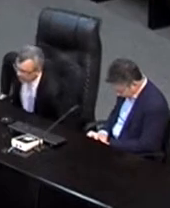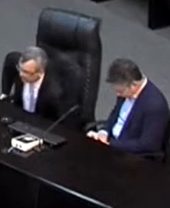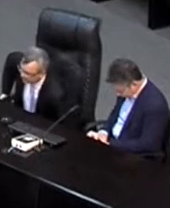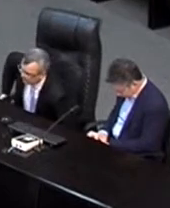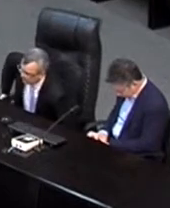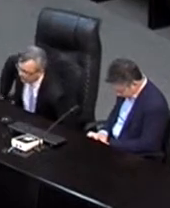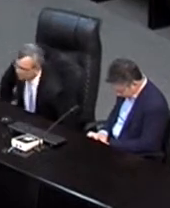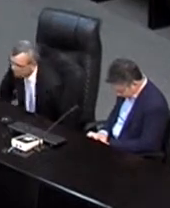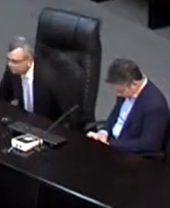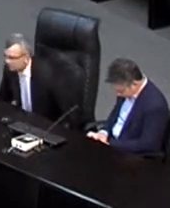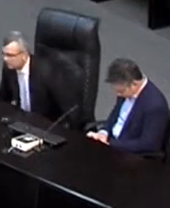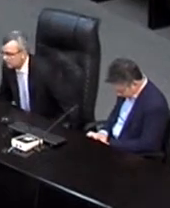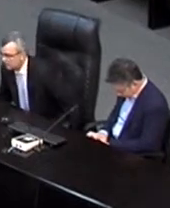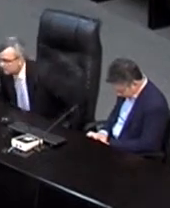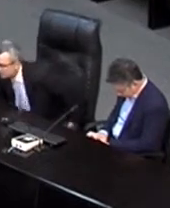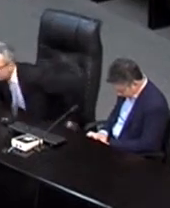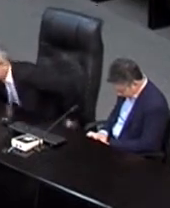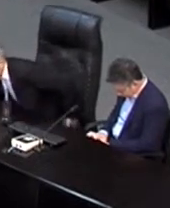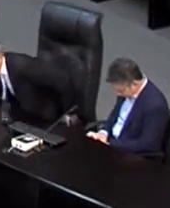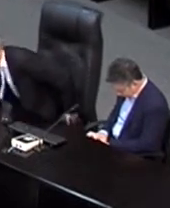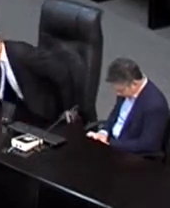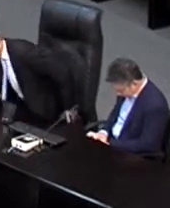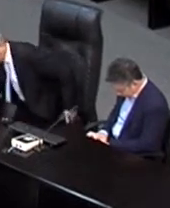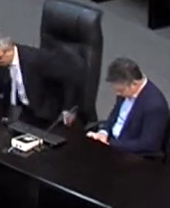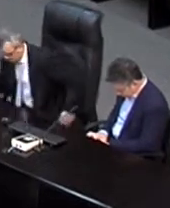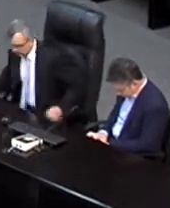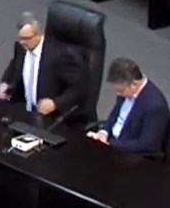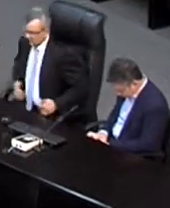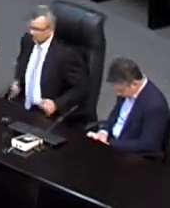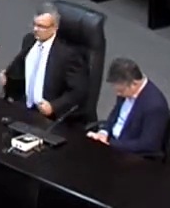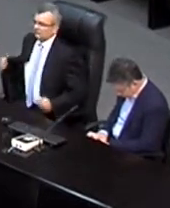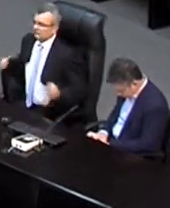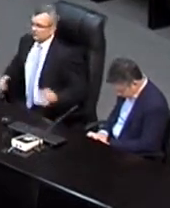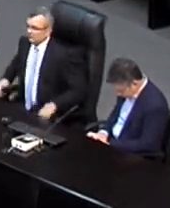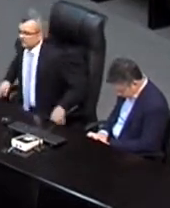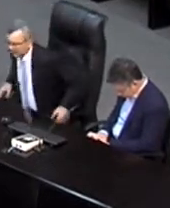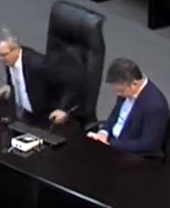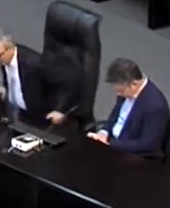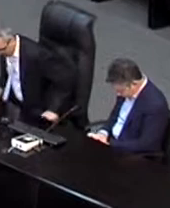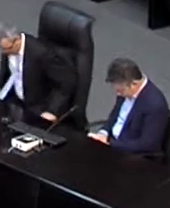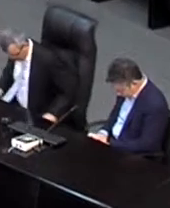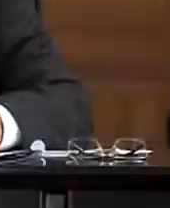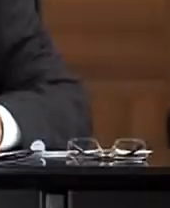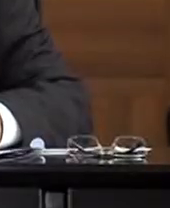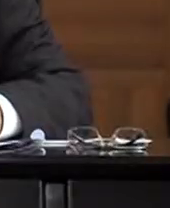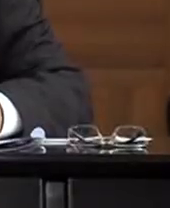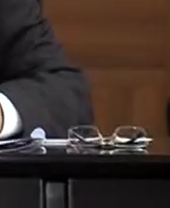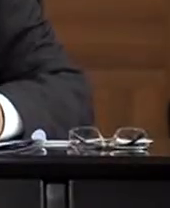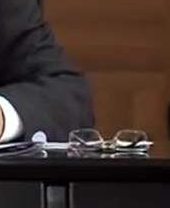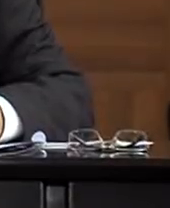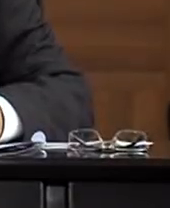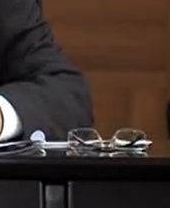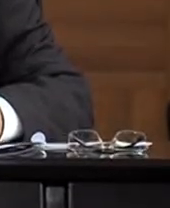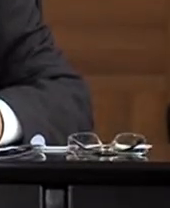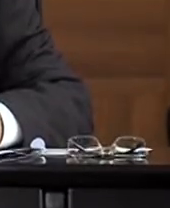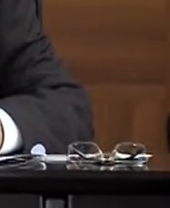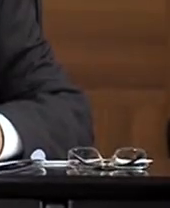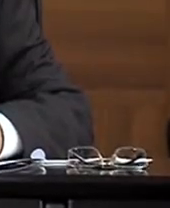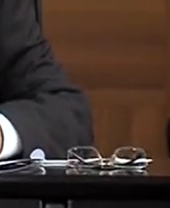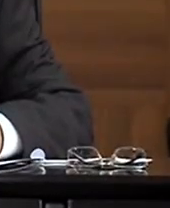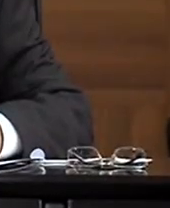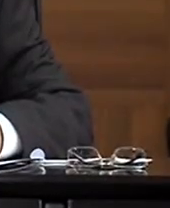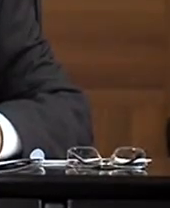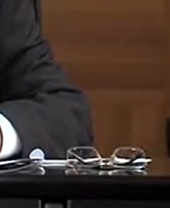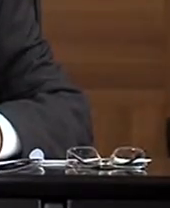Gostaríamos de registrar a presença e agradecer a presença dos deputados estaduais. Deputado Wilson Santos, deputado